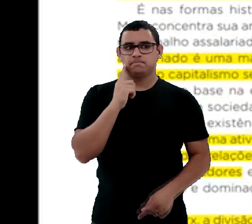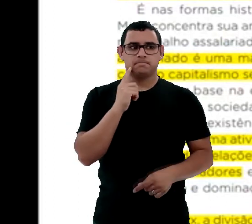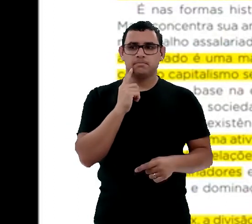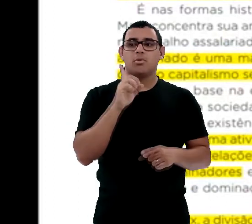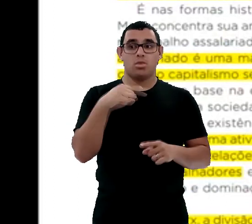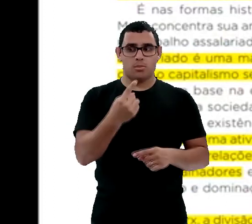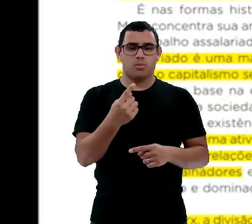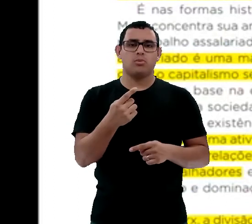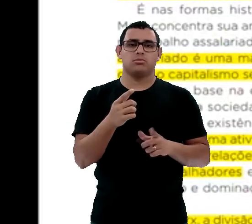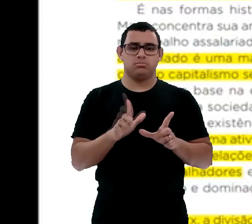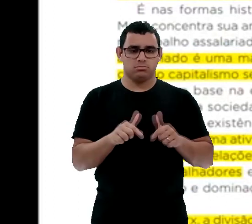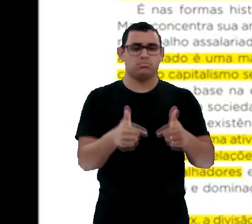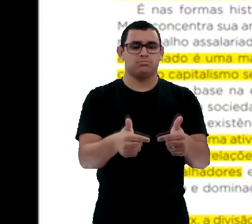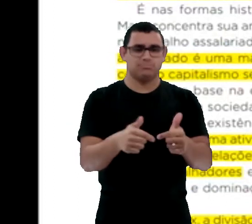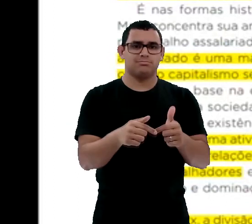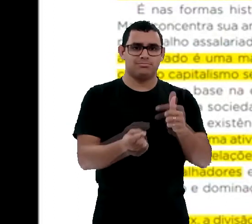pensado